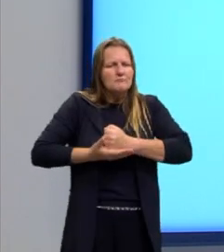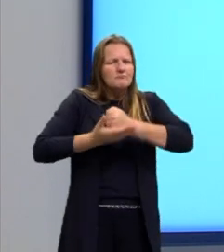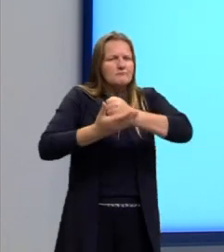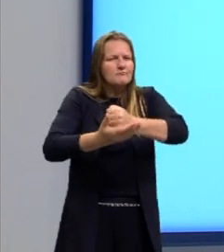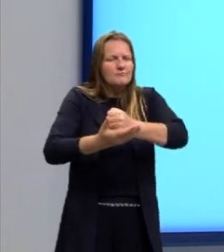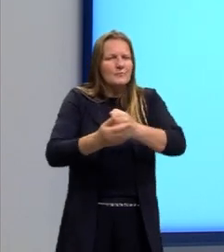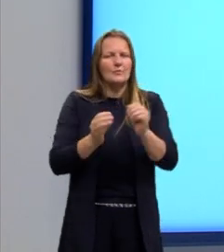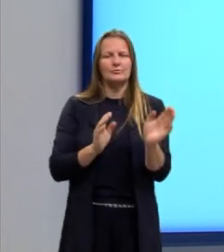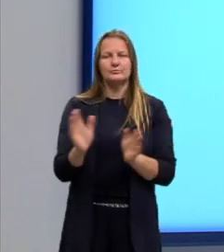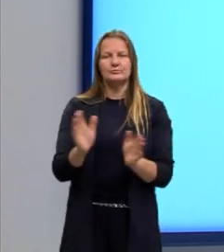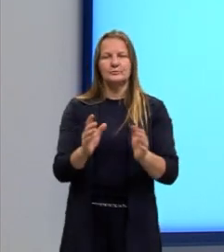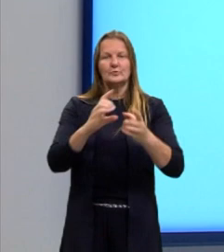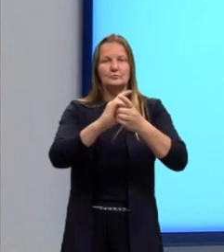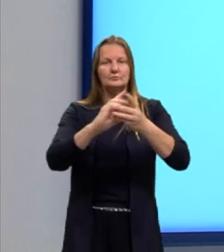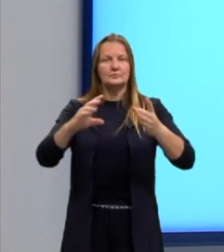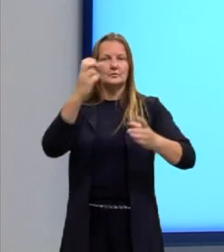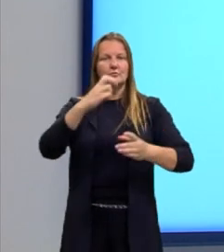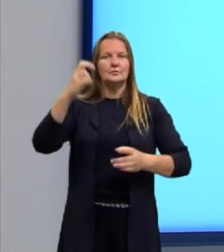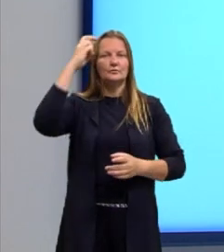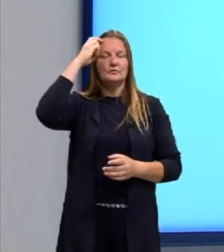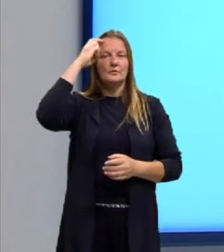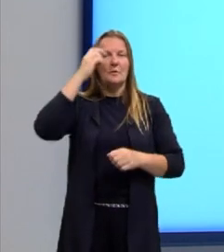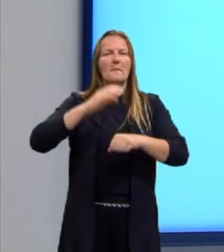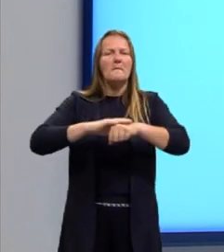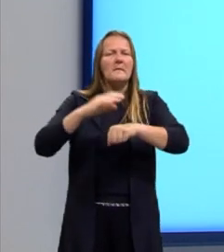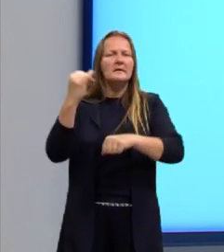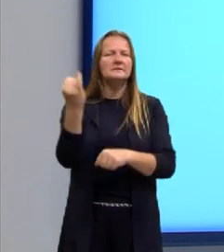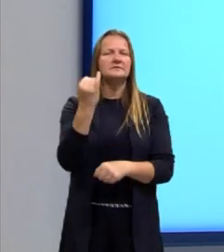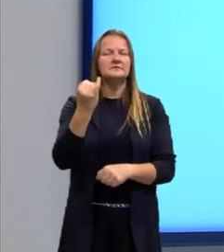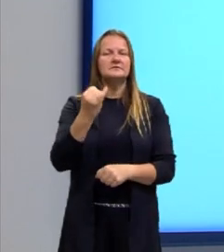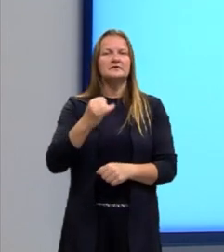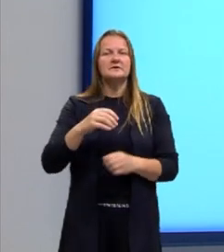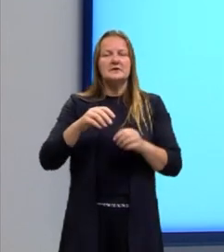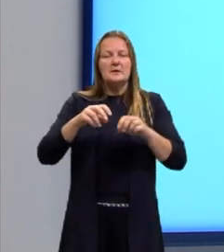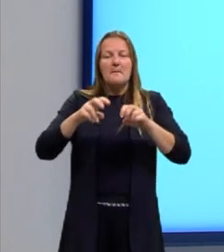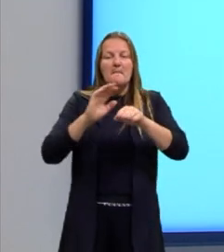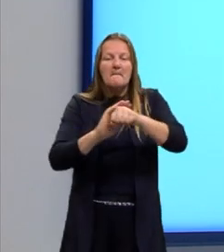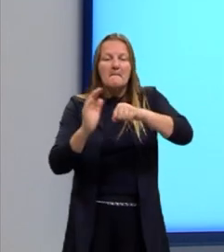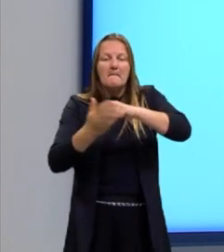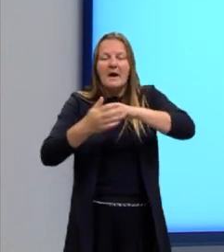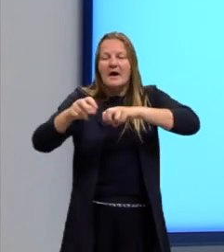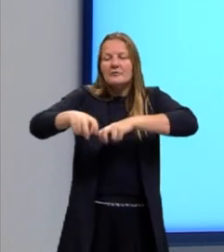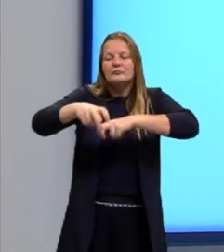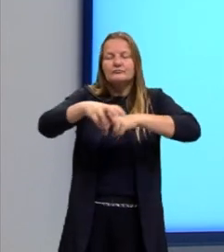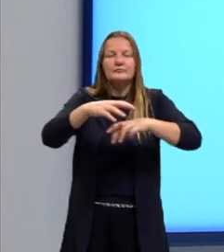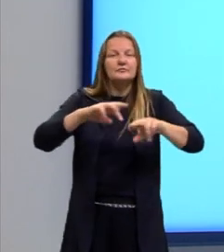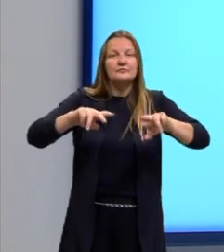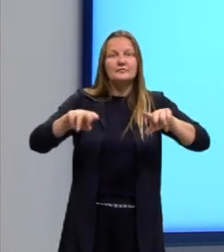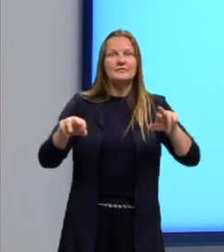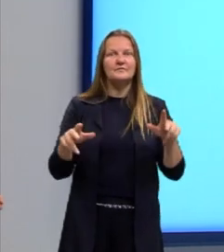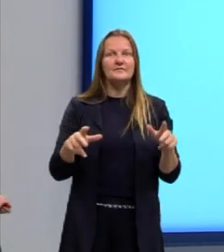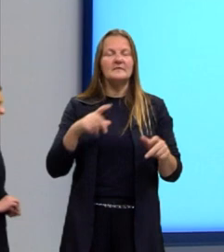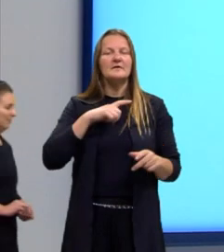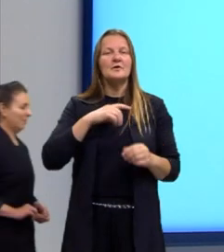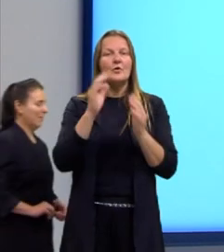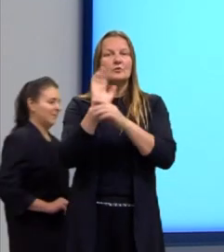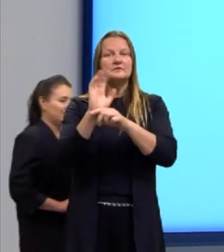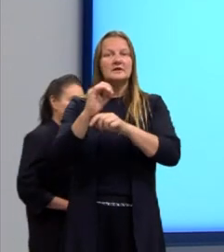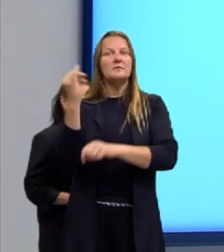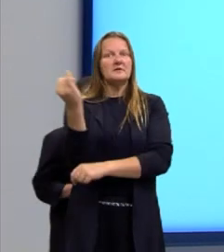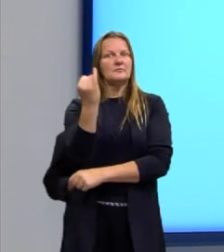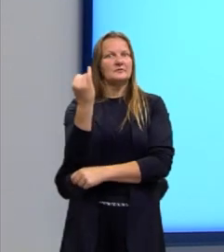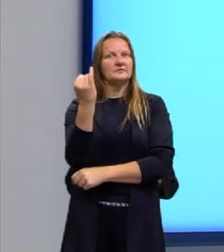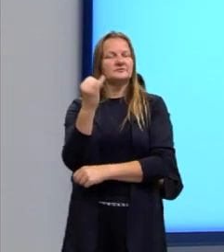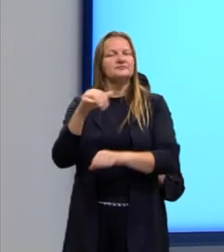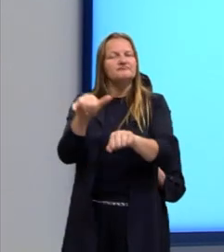democratização cultural, principalmente nas zonas periféricas, o cinema pode ser uma importante